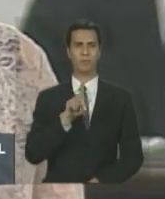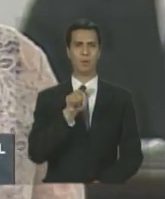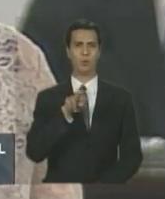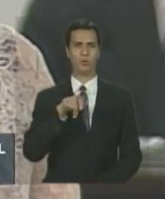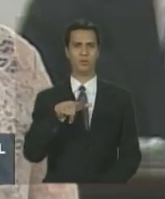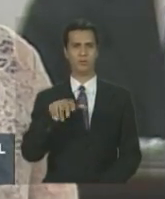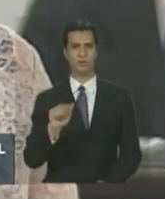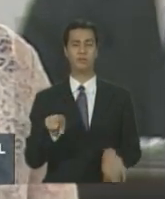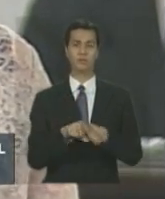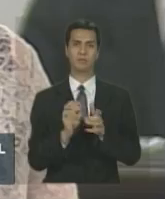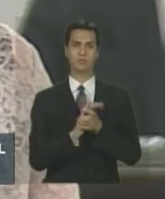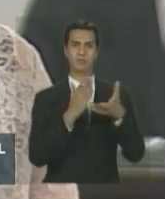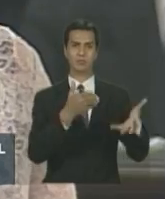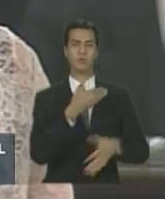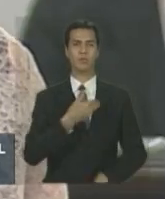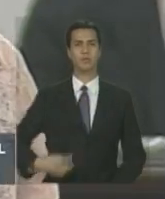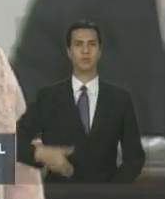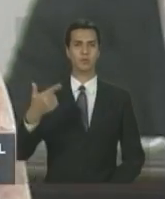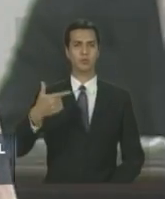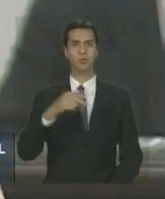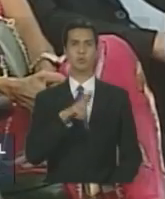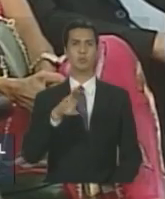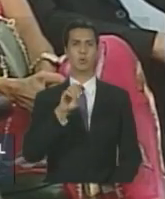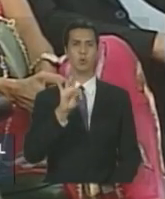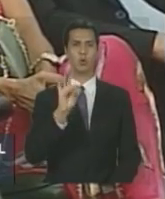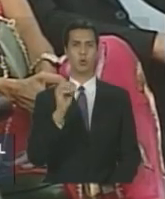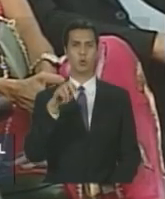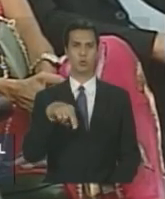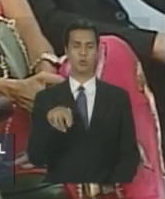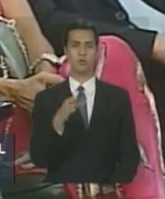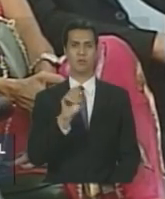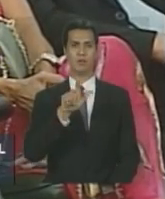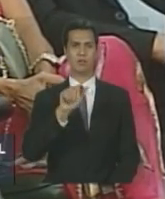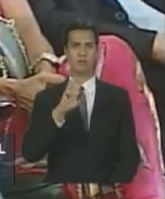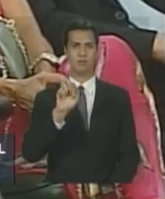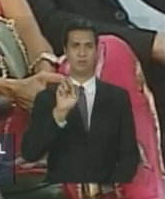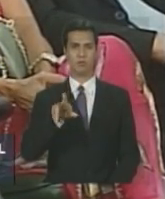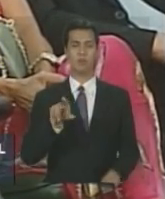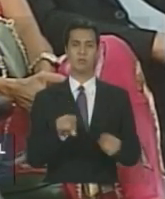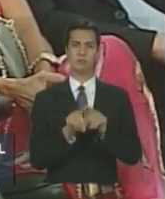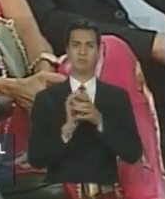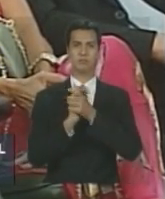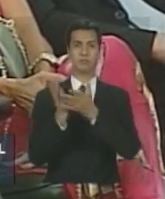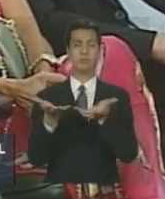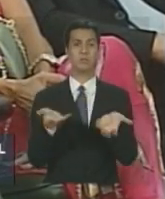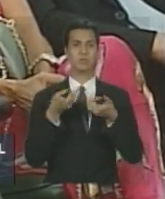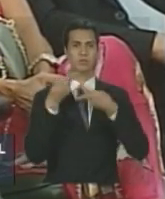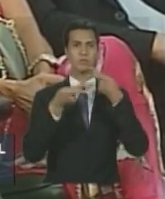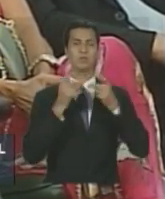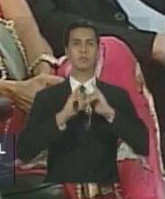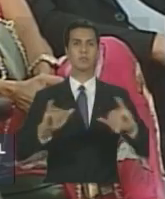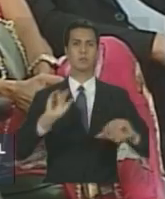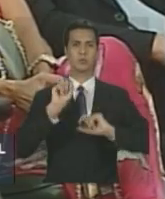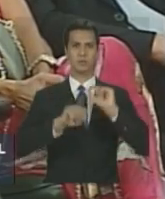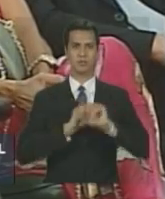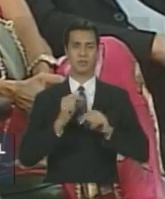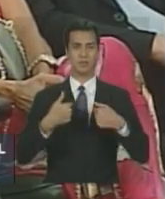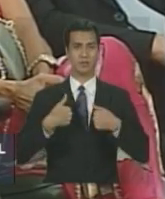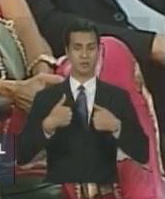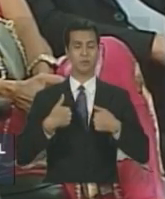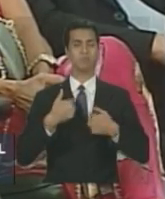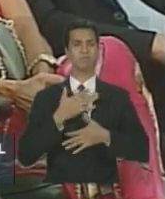Cumprimentar também o vice-governador Otto Alencar e dizer que para